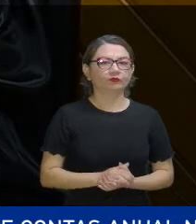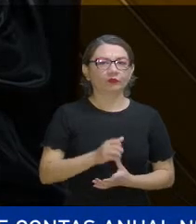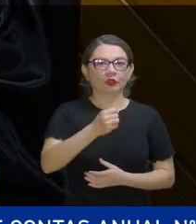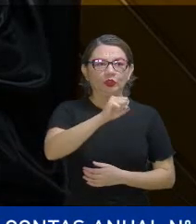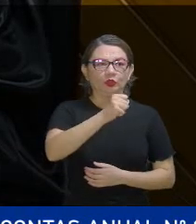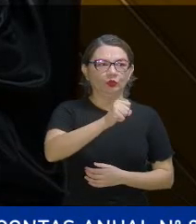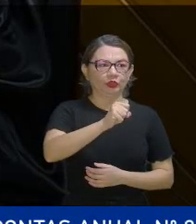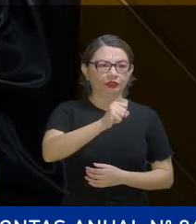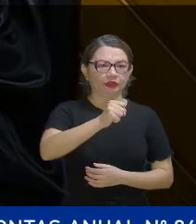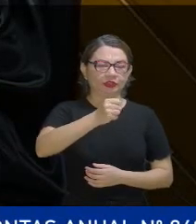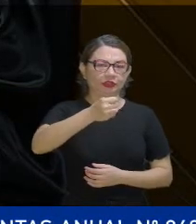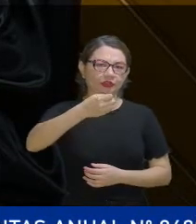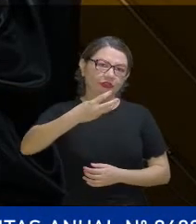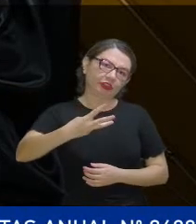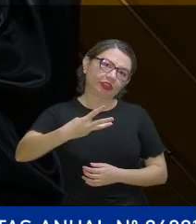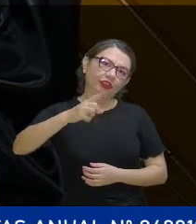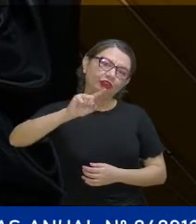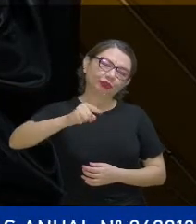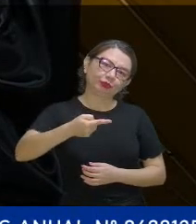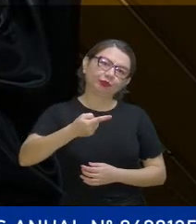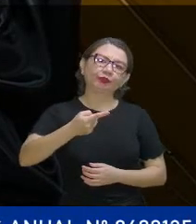de R$